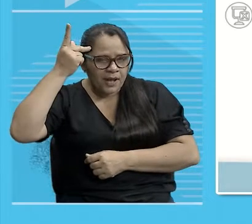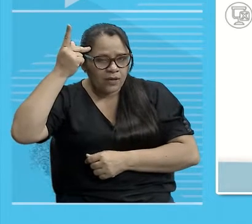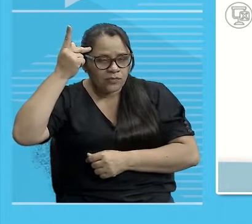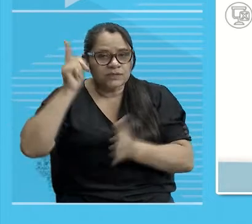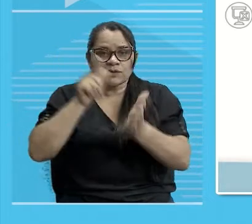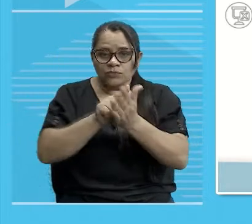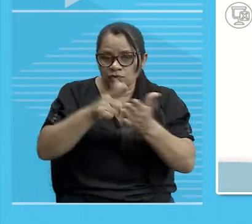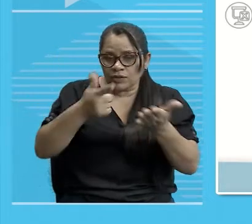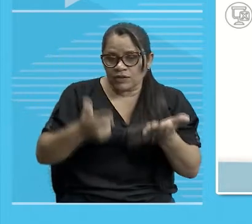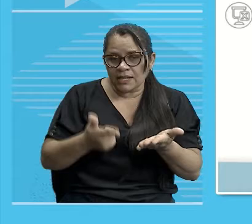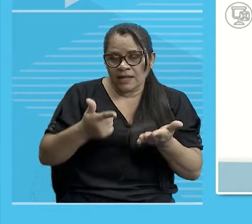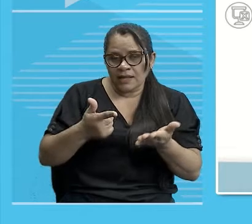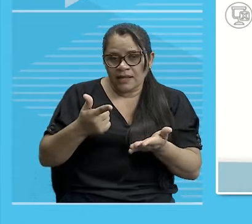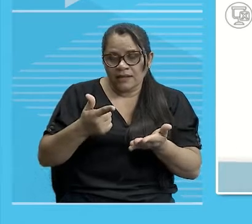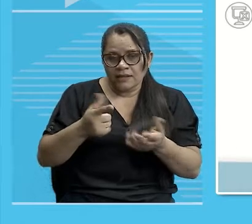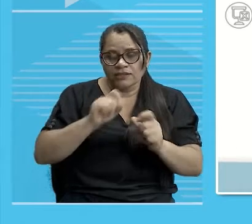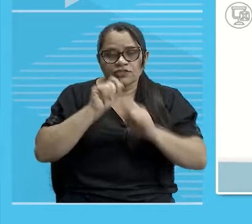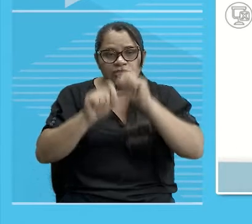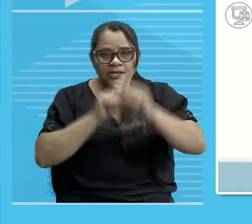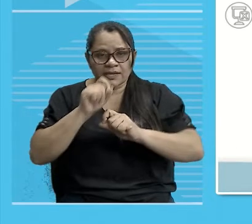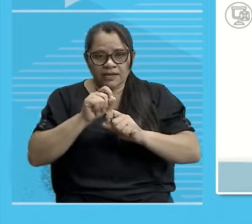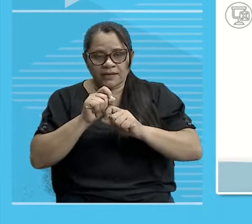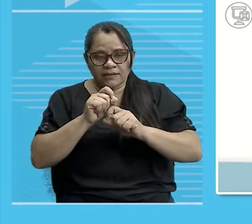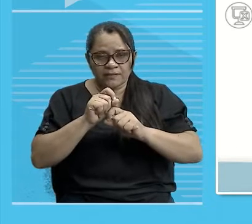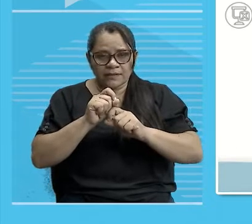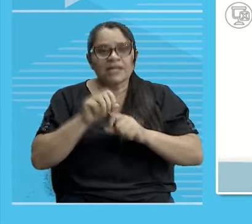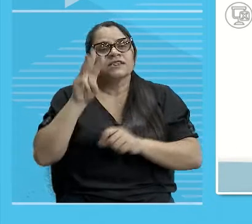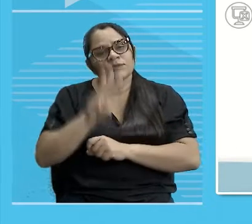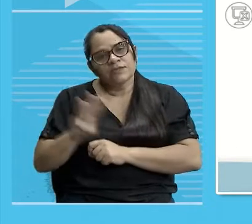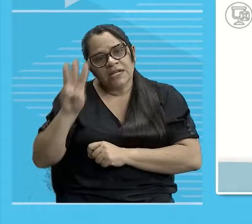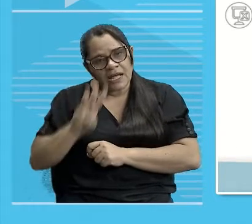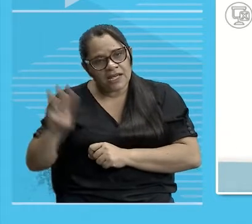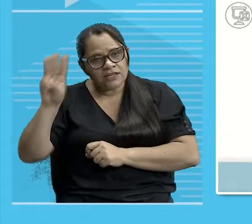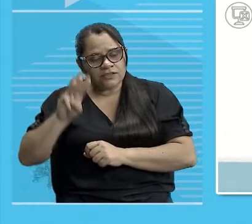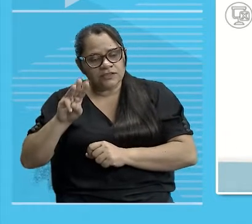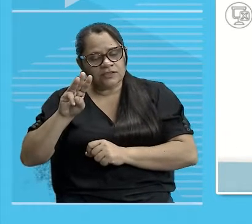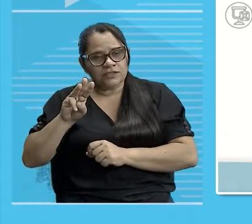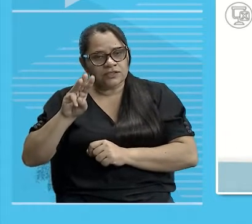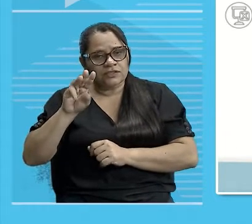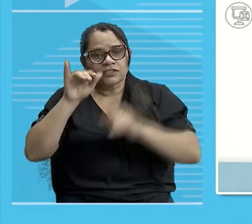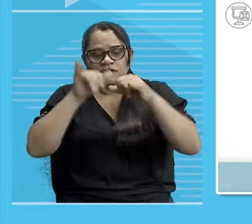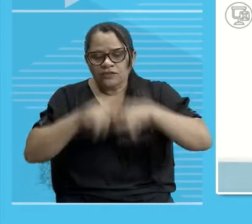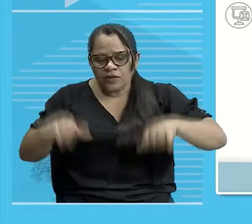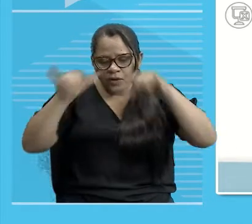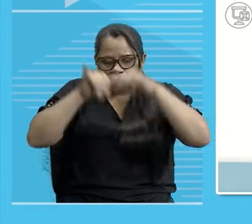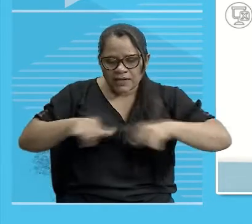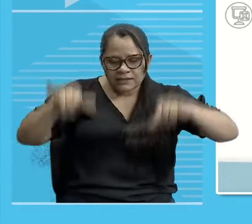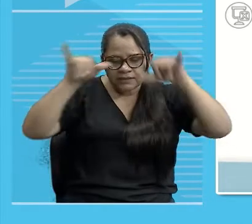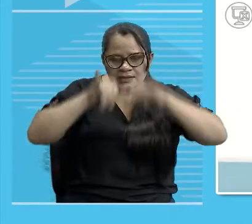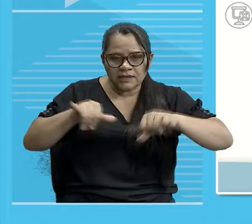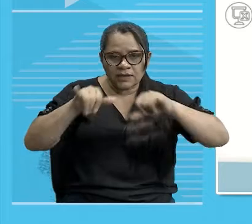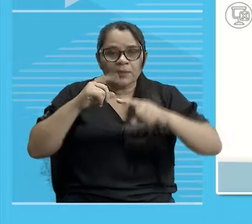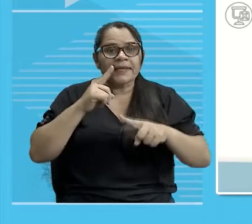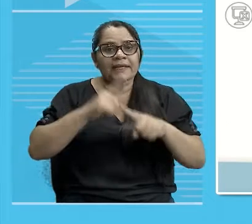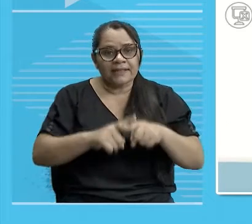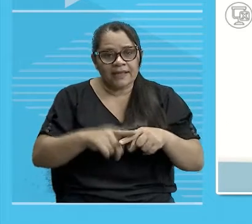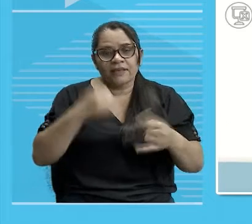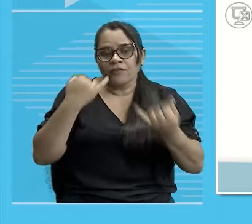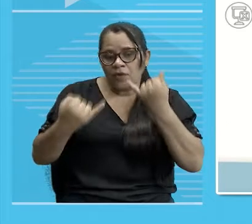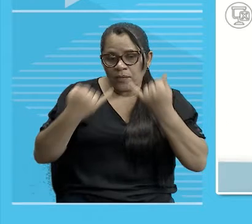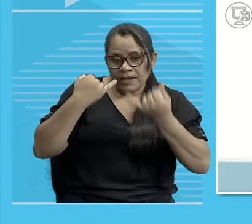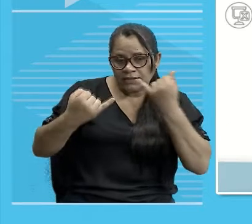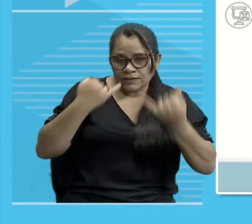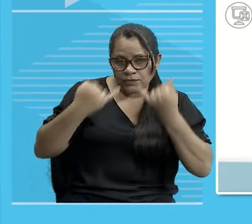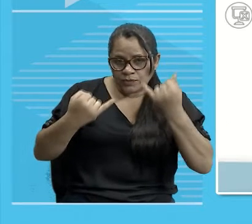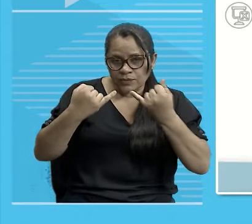jornais que são sites de notícia que mantém ainda o banco arquivo dos